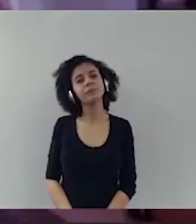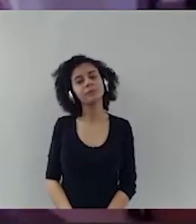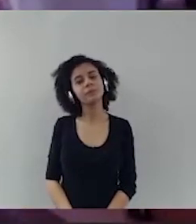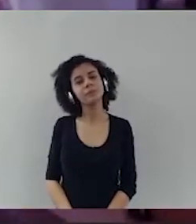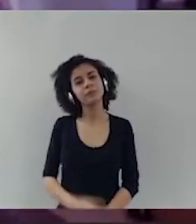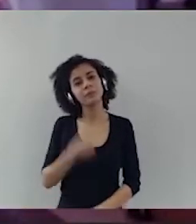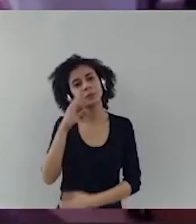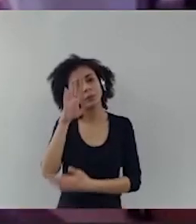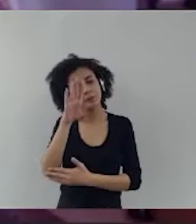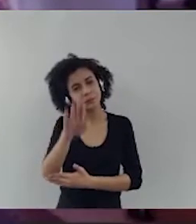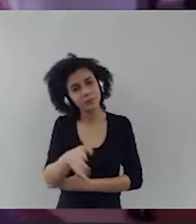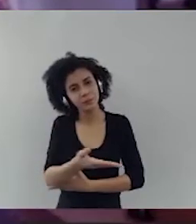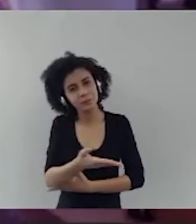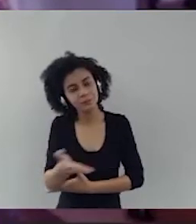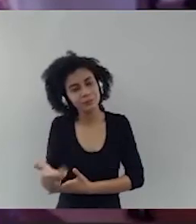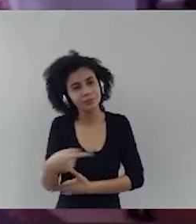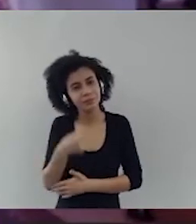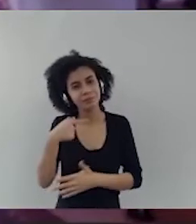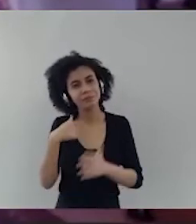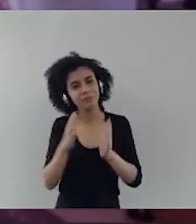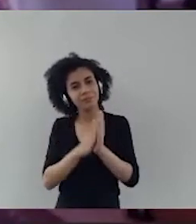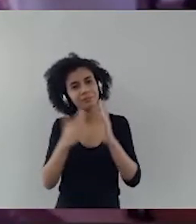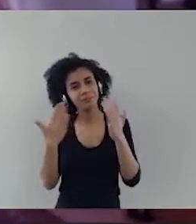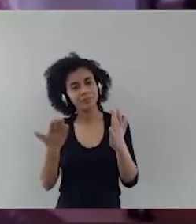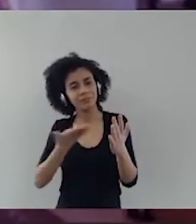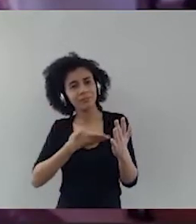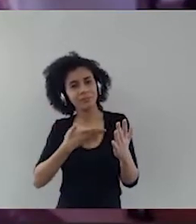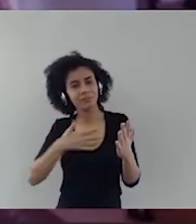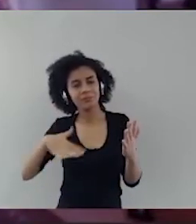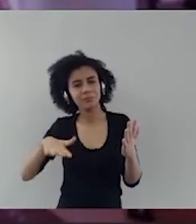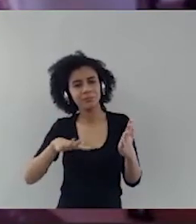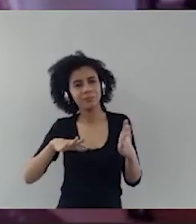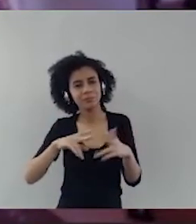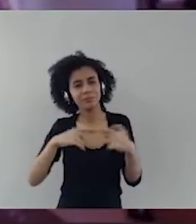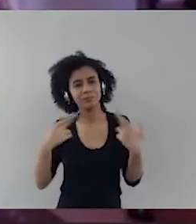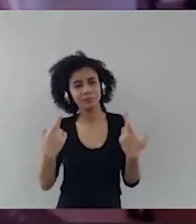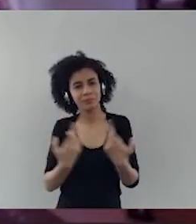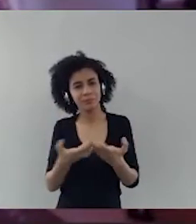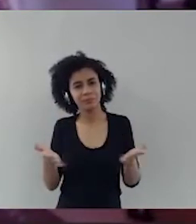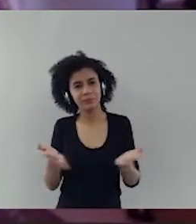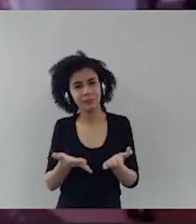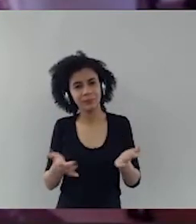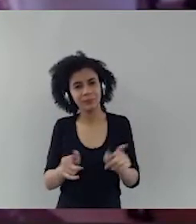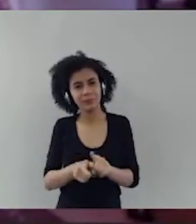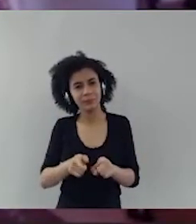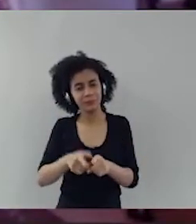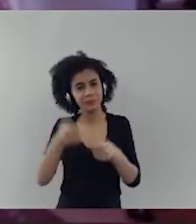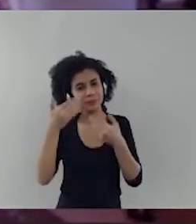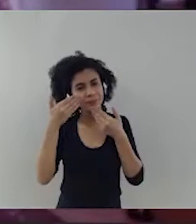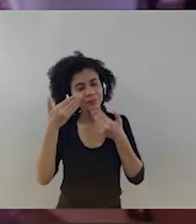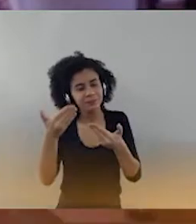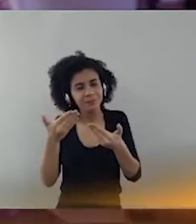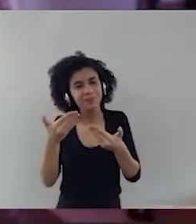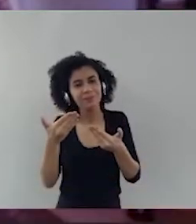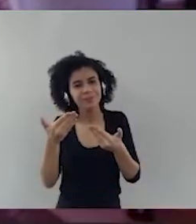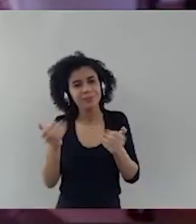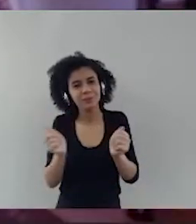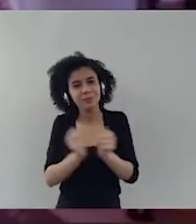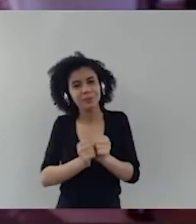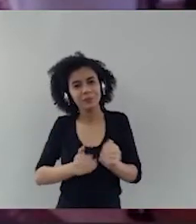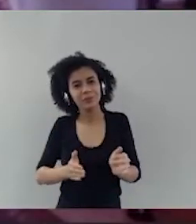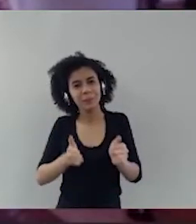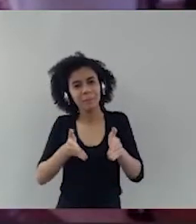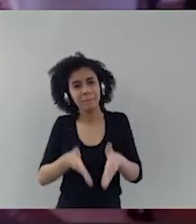Eu queria, em primeiro lugar, saudar meus colegas de sessão e agradecer a honra que é participar com